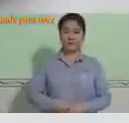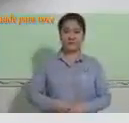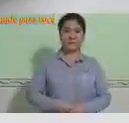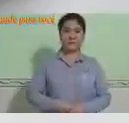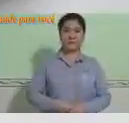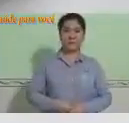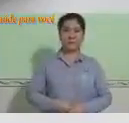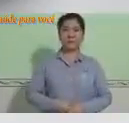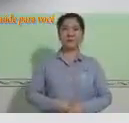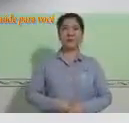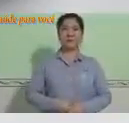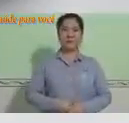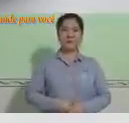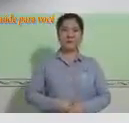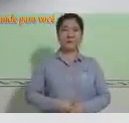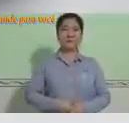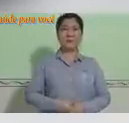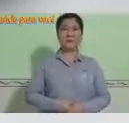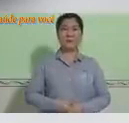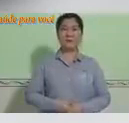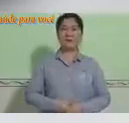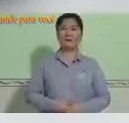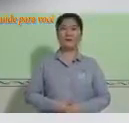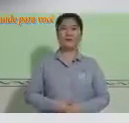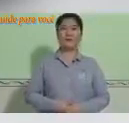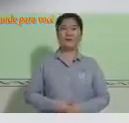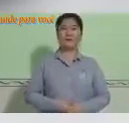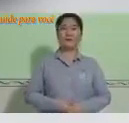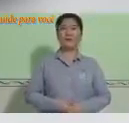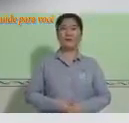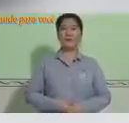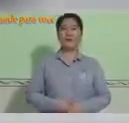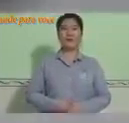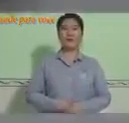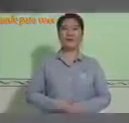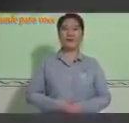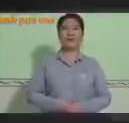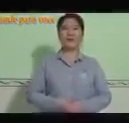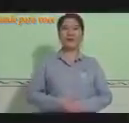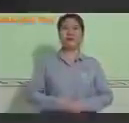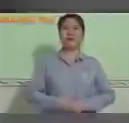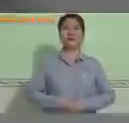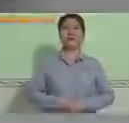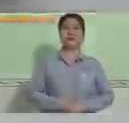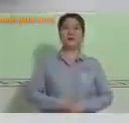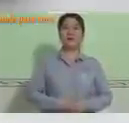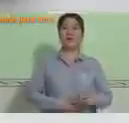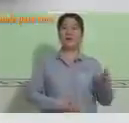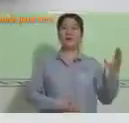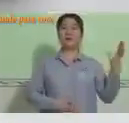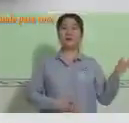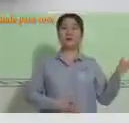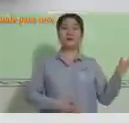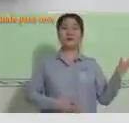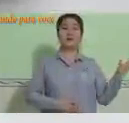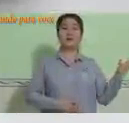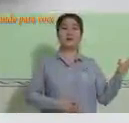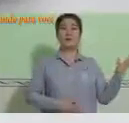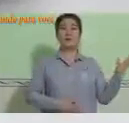Estes testes, além de ajudar a chegar no diagnóstico da paralisia de Bell, também permitem despistar